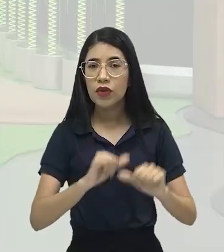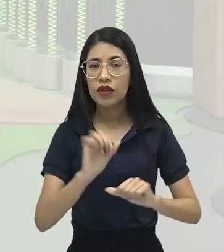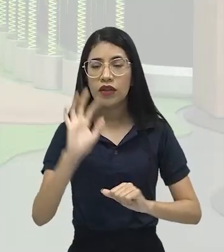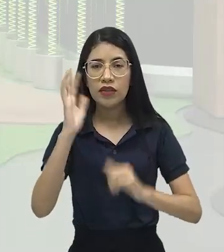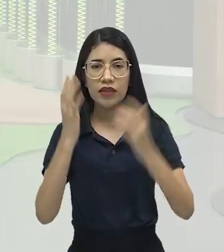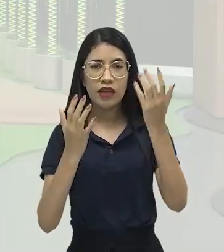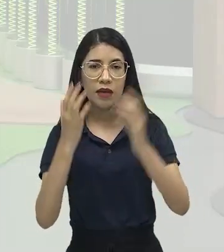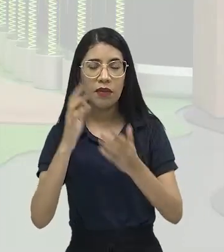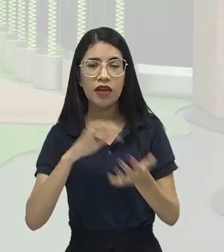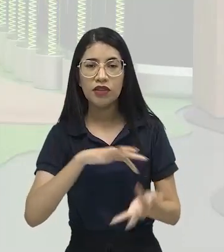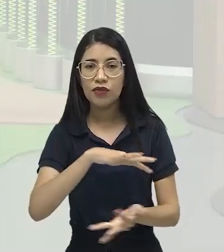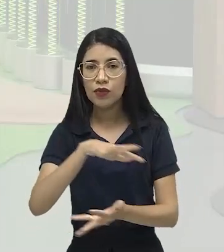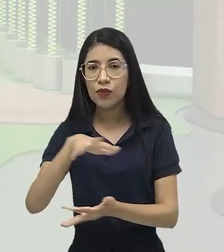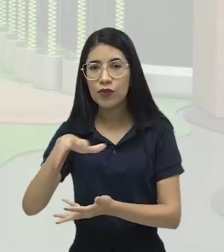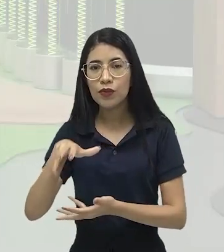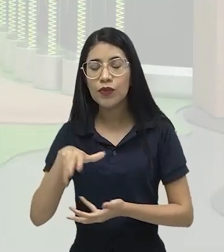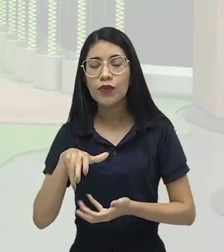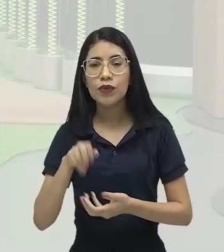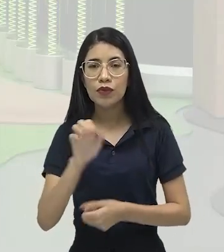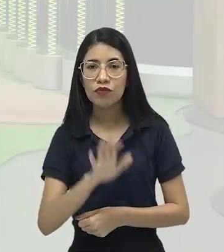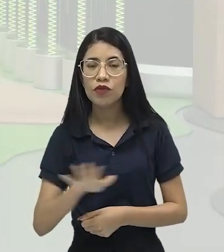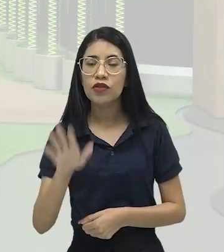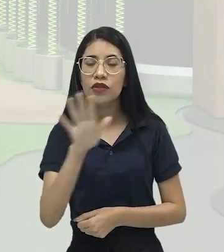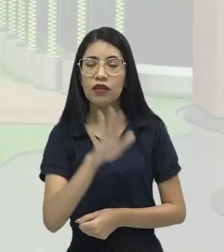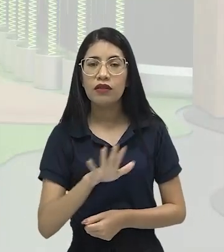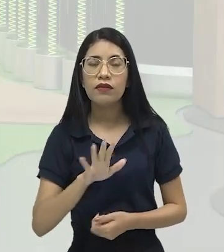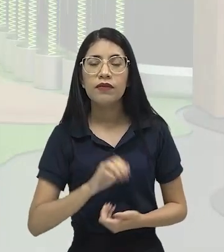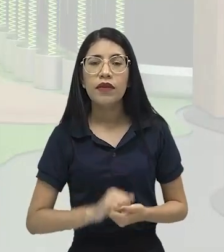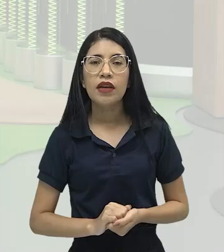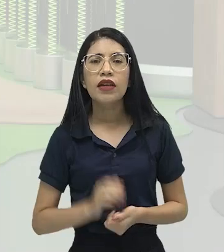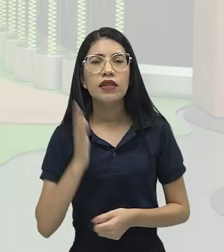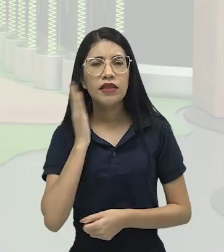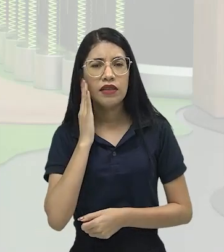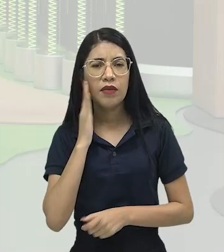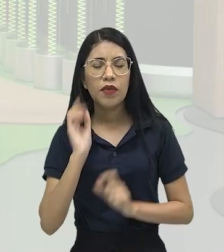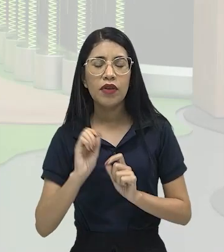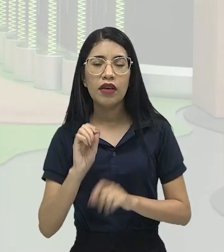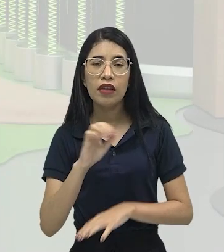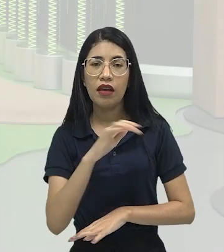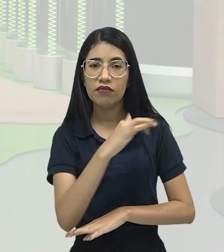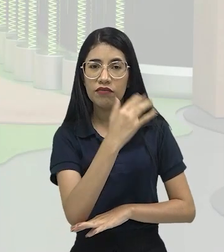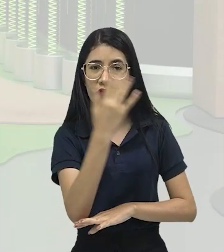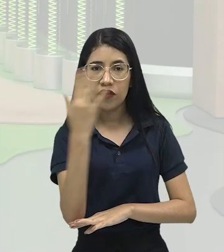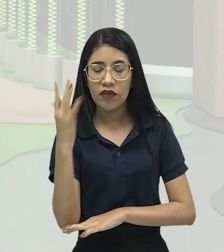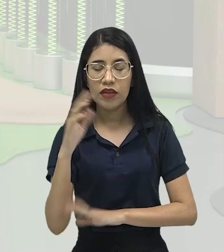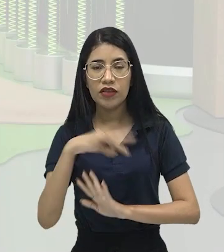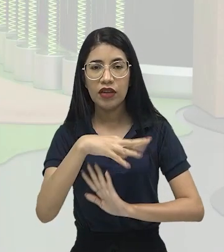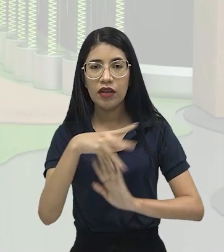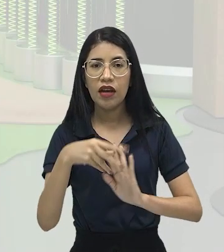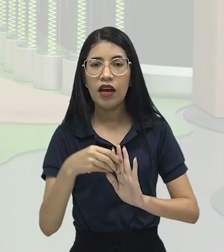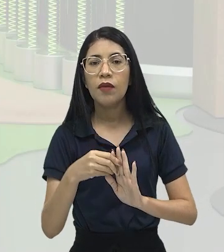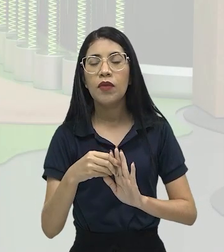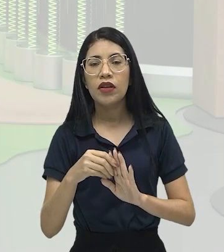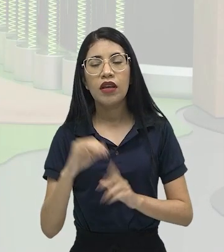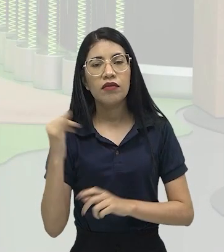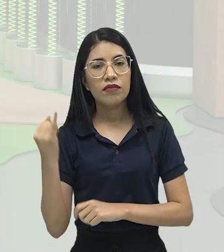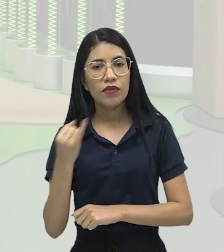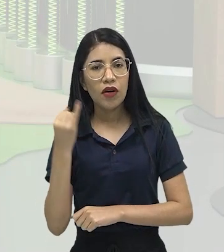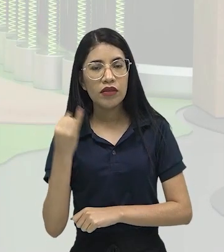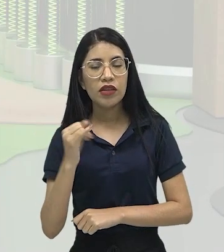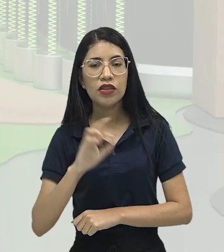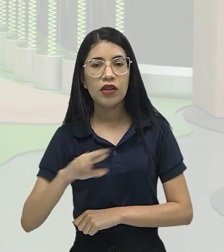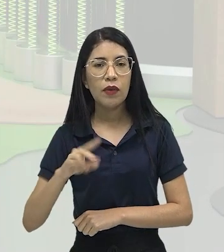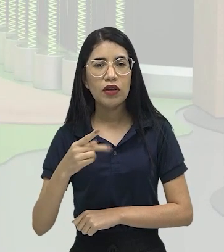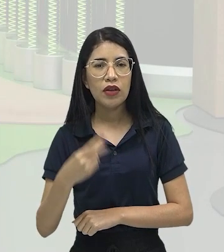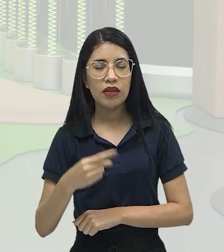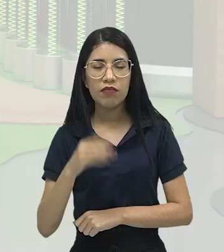climáticas mundiais, né, geral, no mundo. A gente sabe que a floresta amazônica ela é algo que é importante não